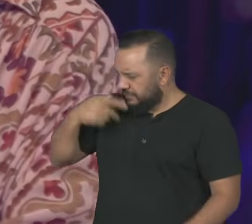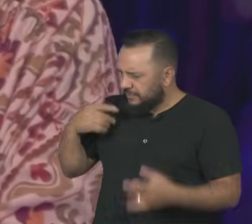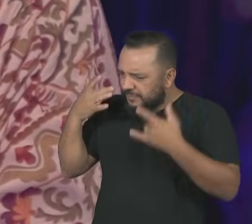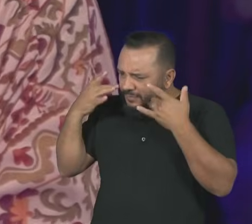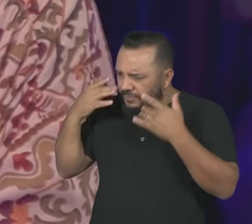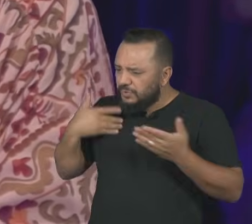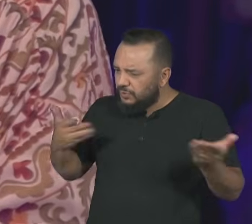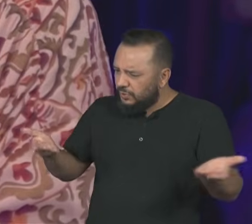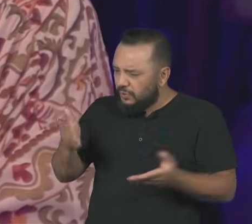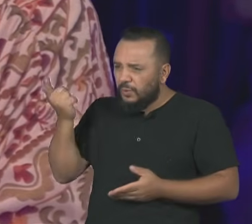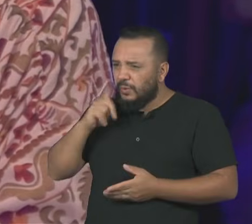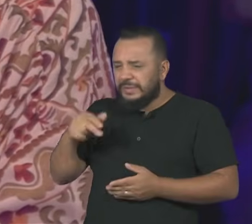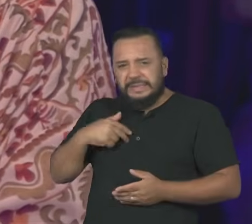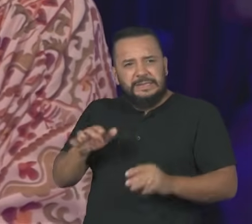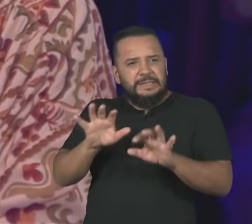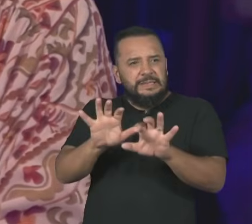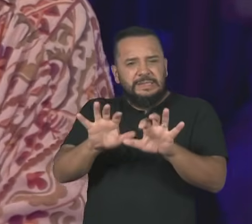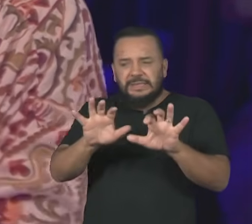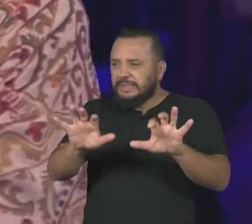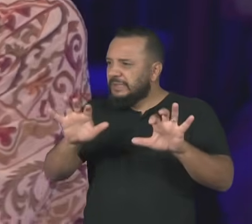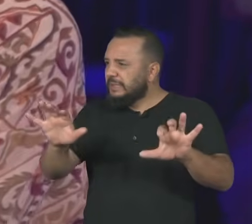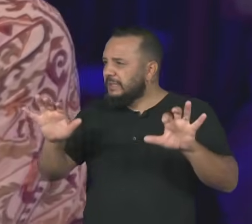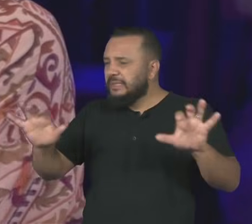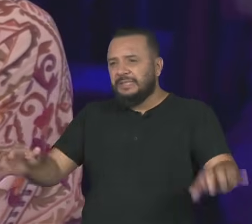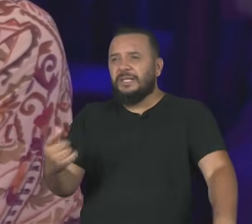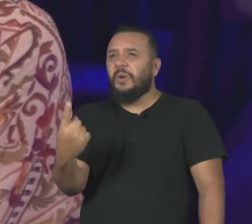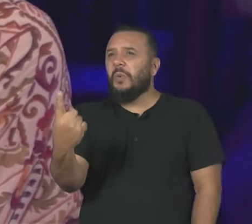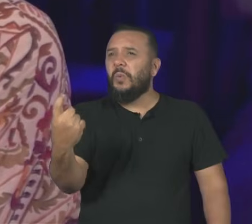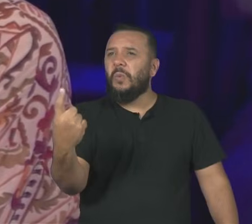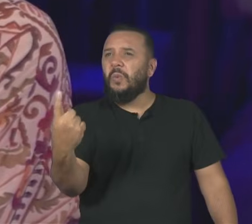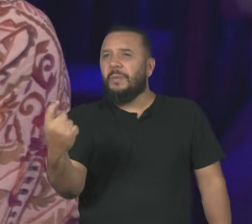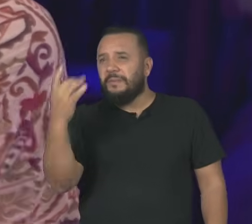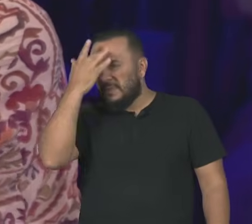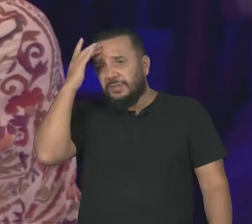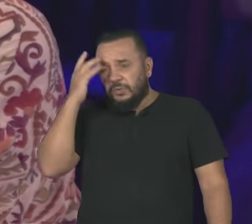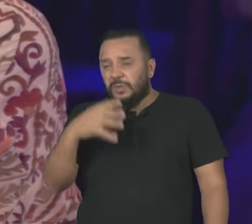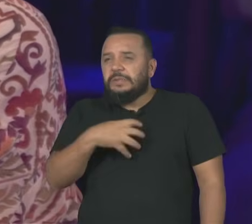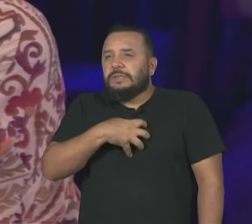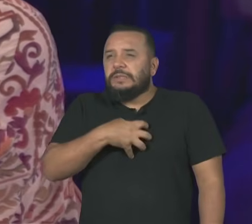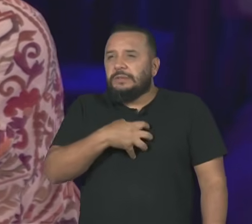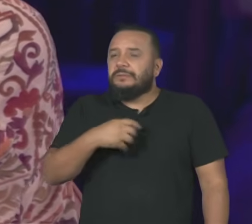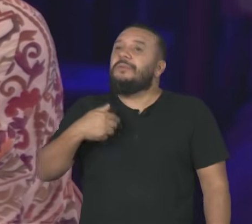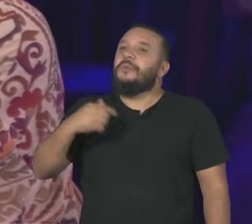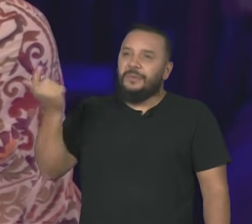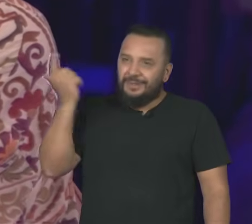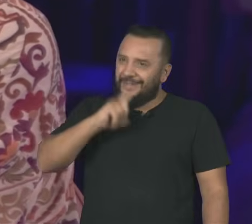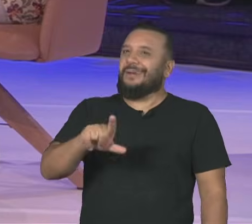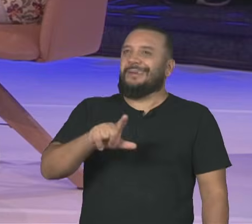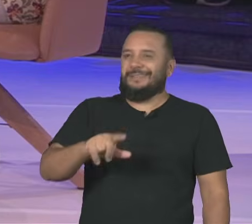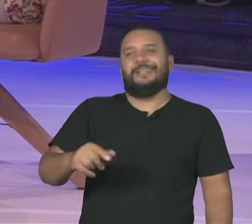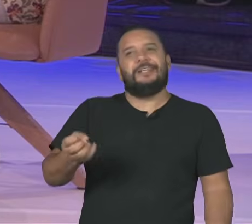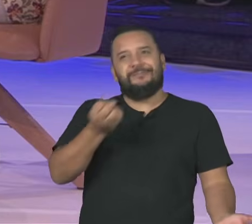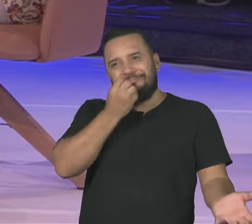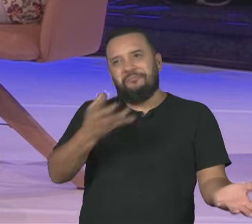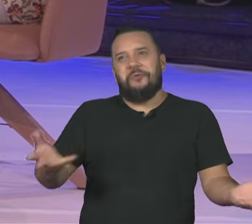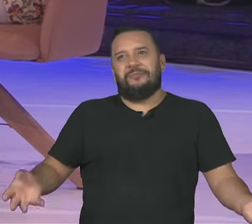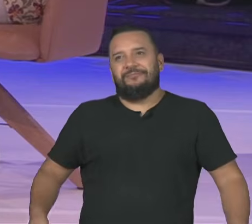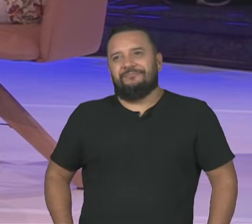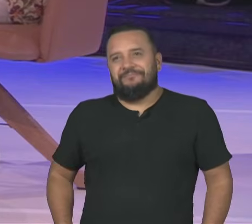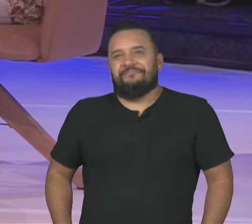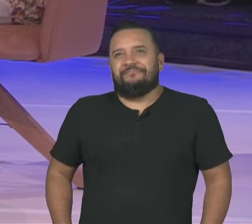eu conseguir tocar o coração de uma pessoa, eu ganhei meu dia,